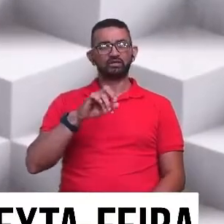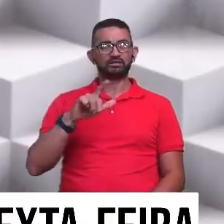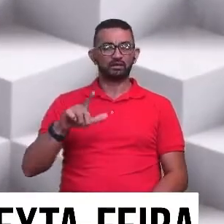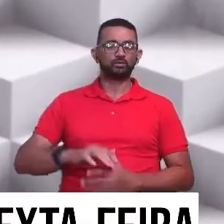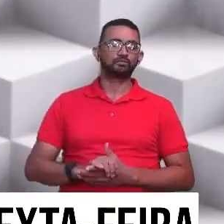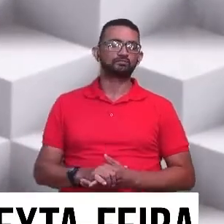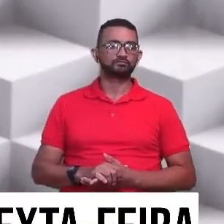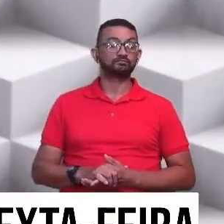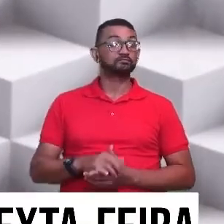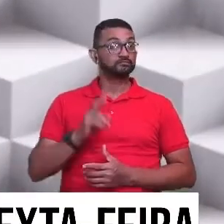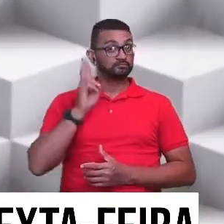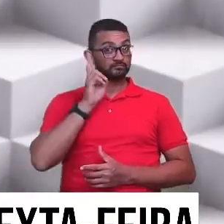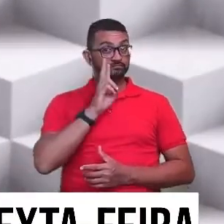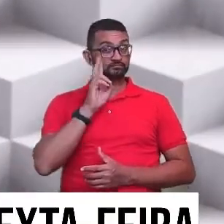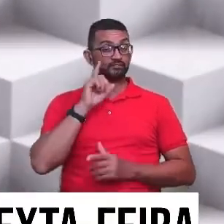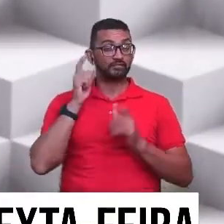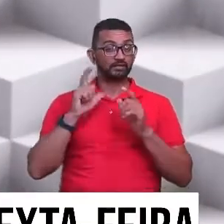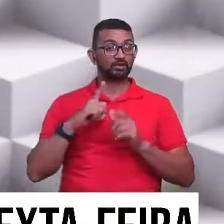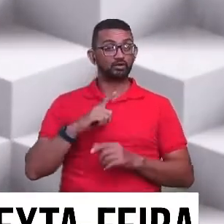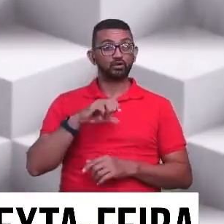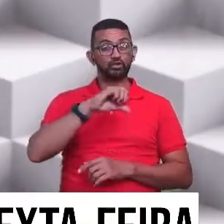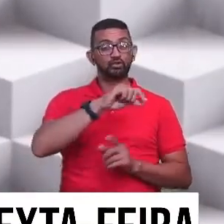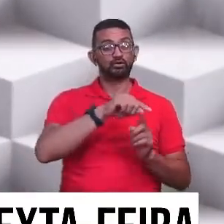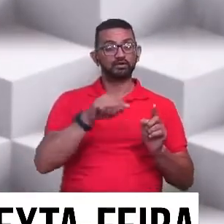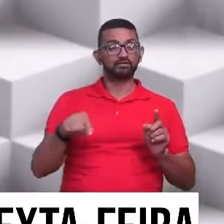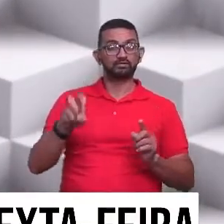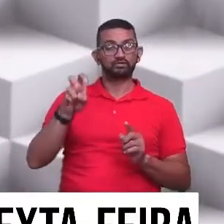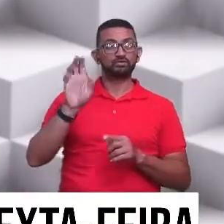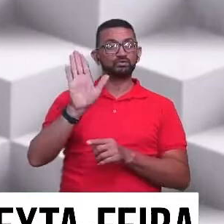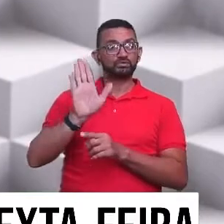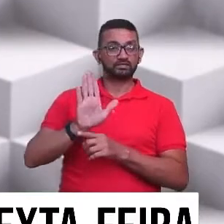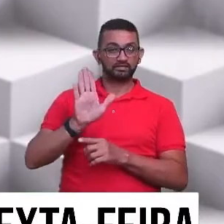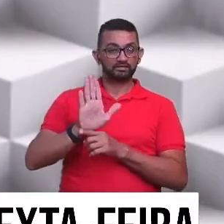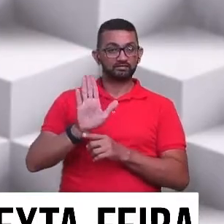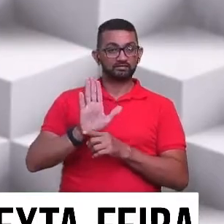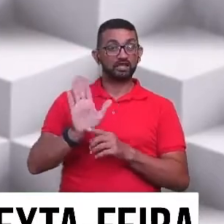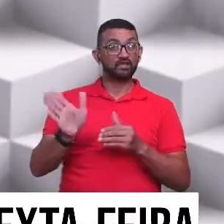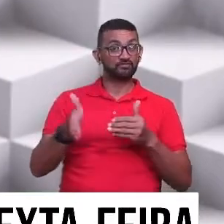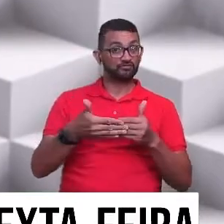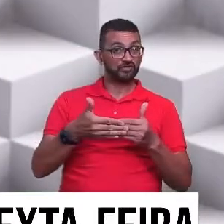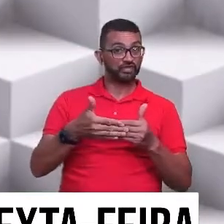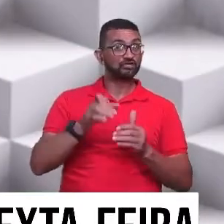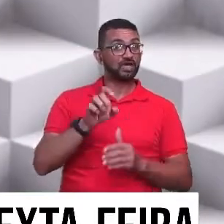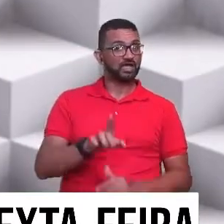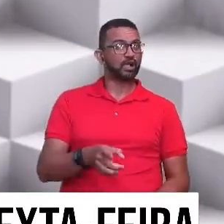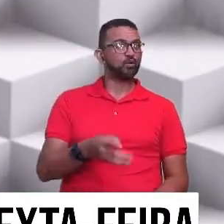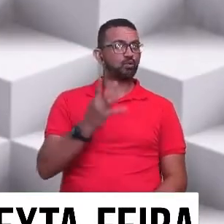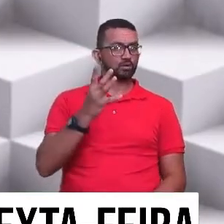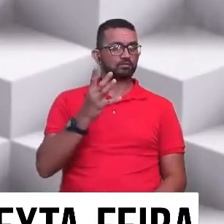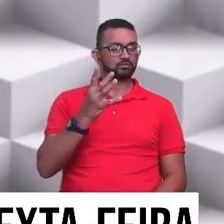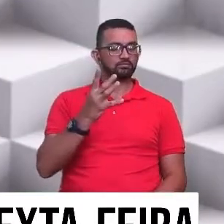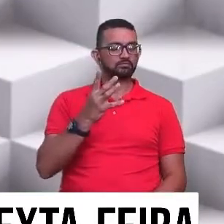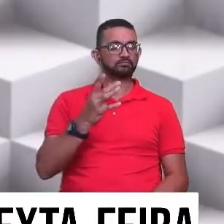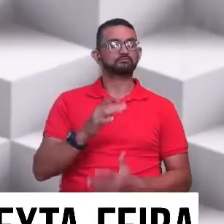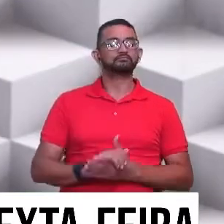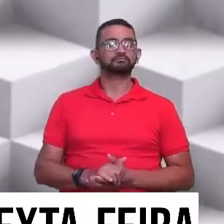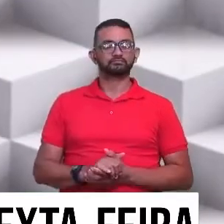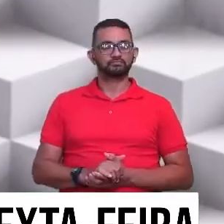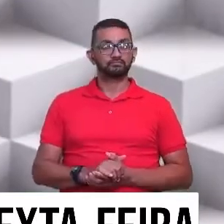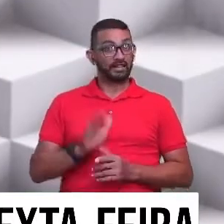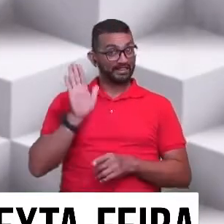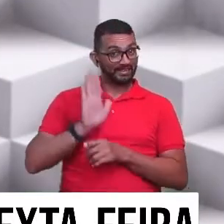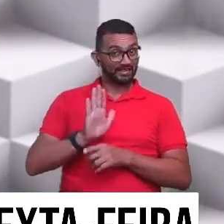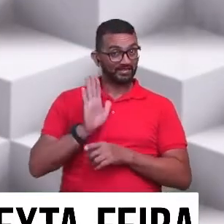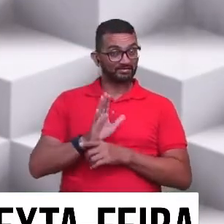no Jardim Oriental Lembrando que isso acontece das 9 às 5 horas da tarde a atribuição de senhas até às